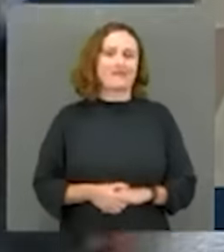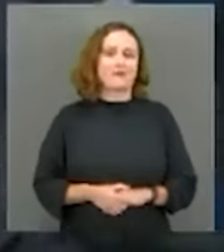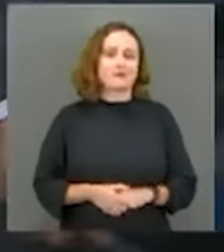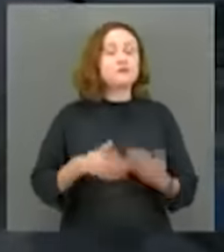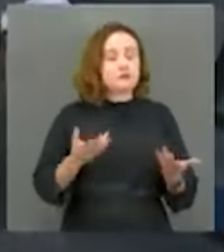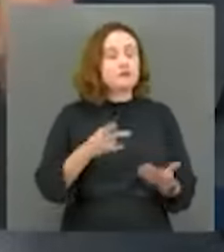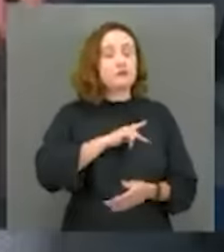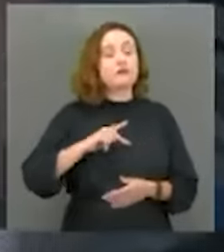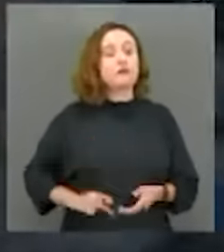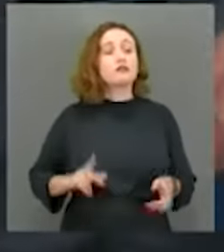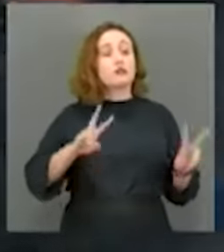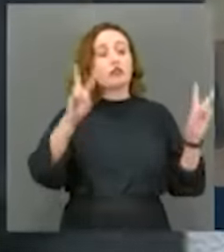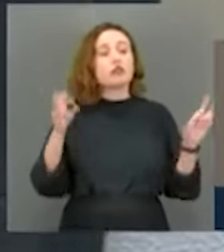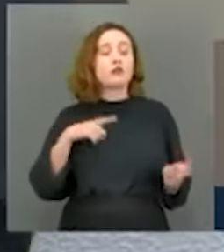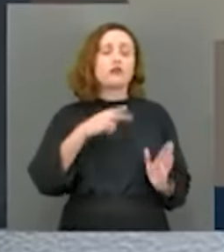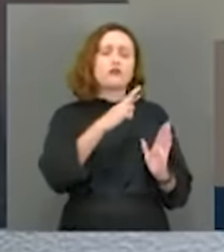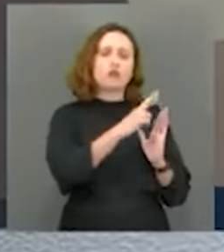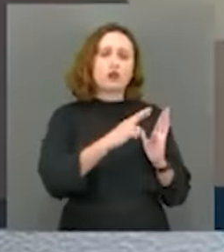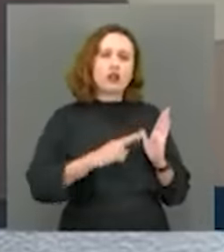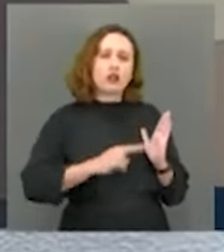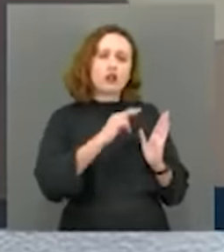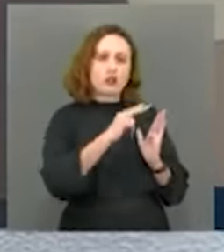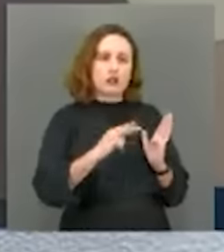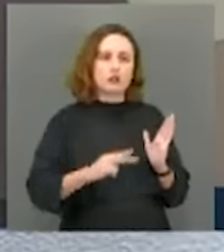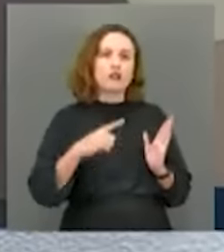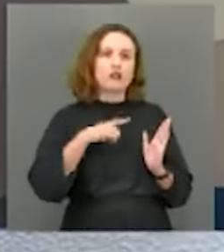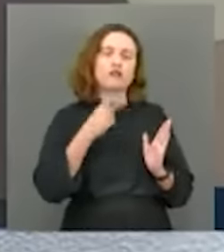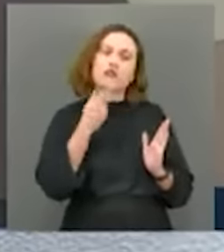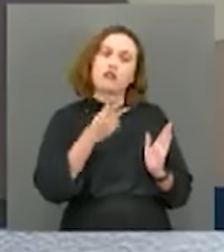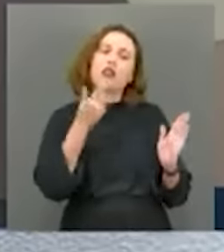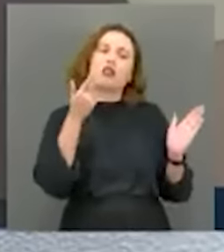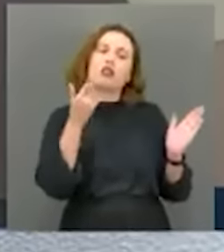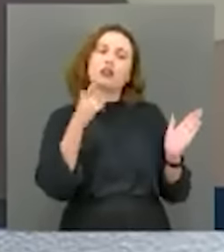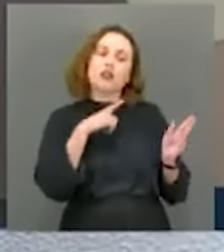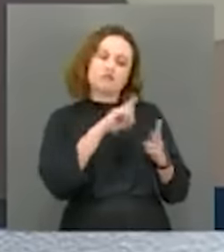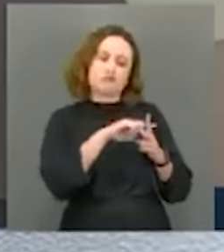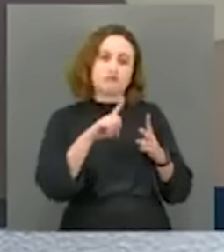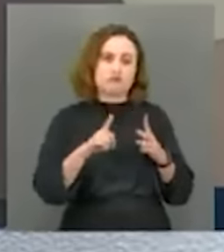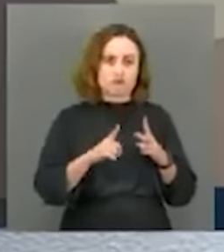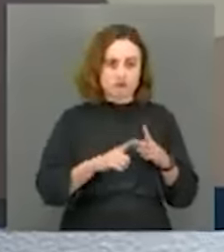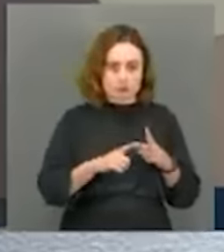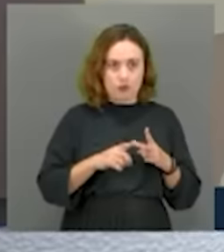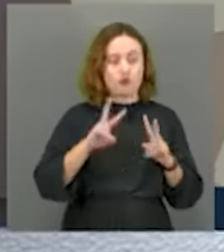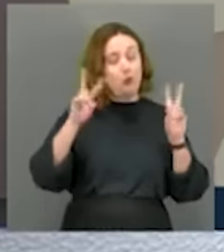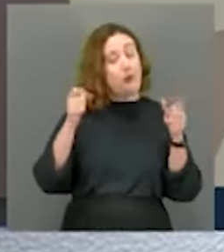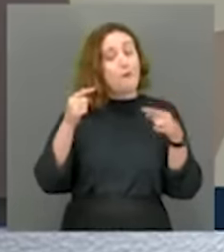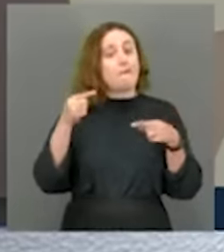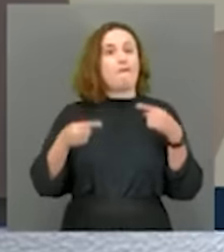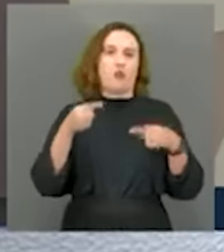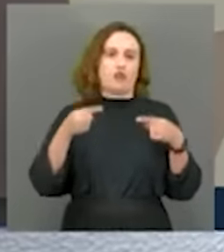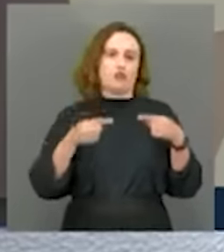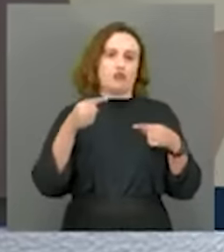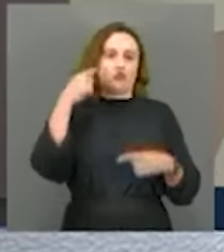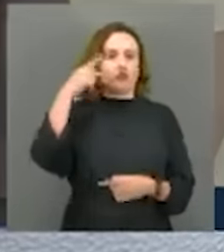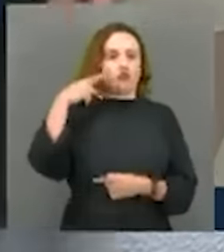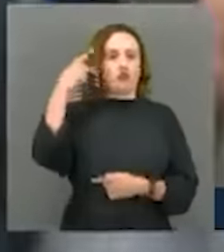tema eu vou ler aqui o relatório mas fazer duas avaliações aqui do ponto de vista político muito importantes